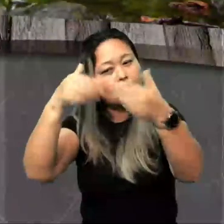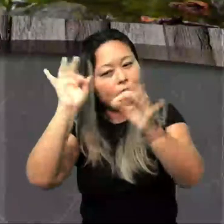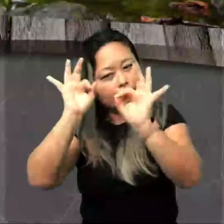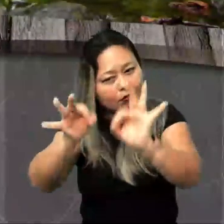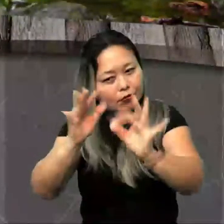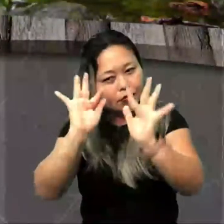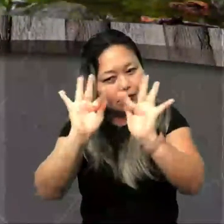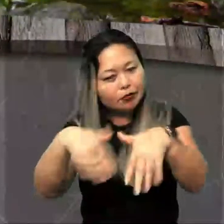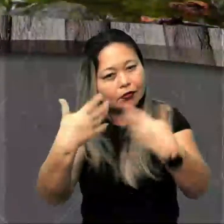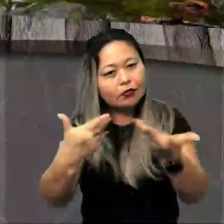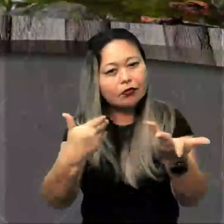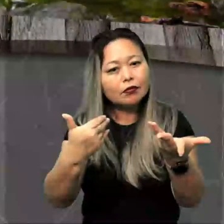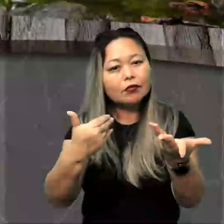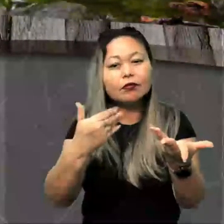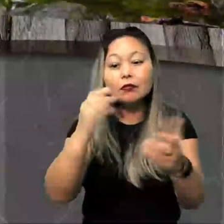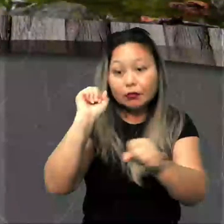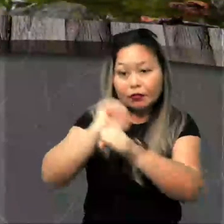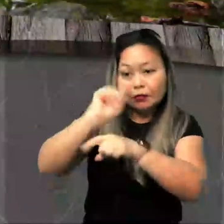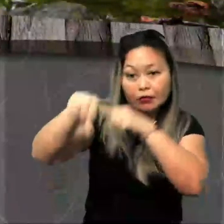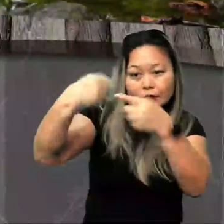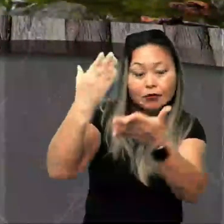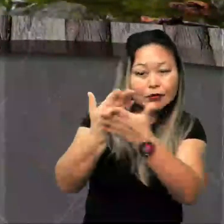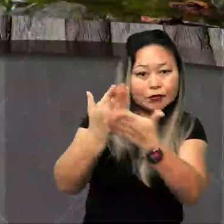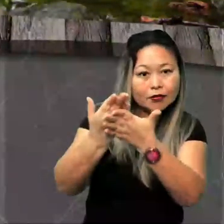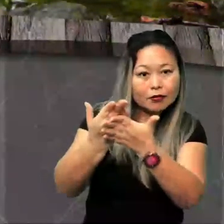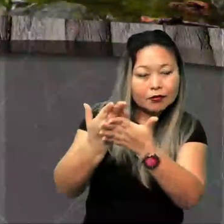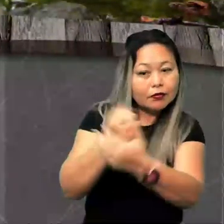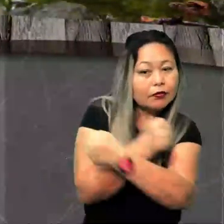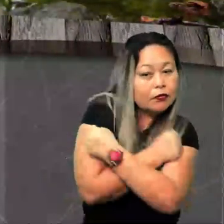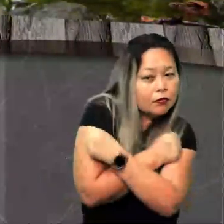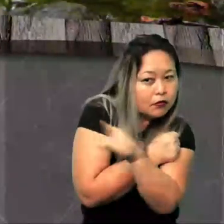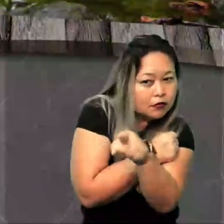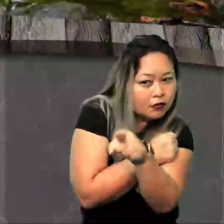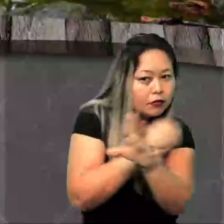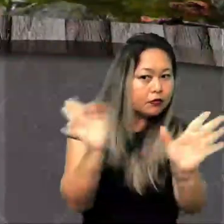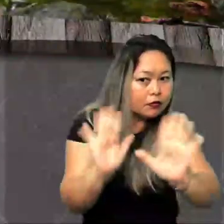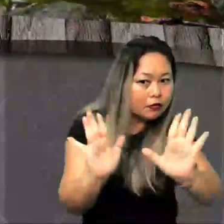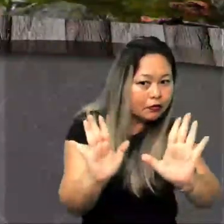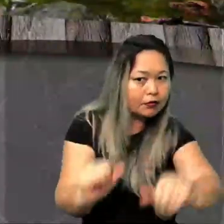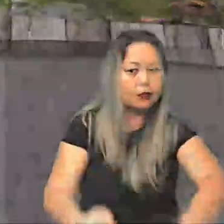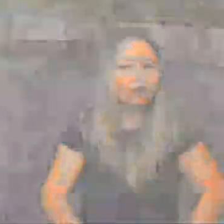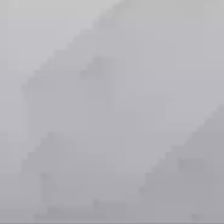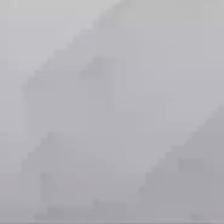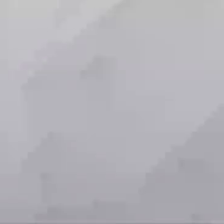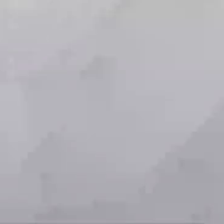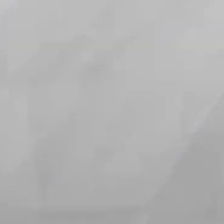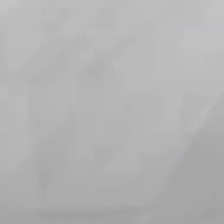no final. Eu te aguardo para a nossa próxima aula. Forte abraço para você. Tchau, tchau.